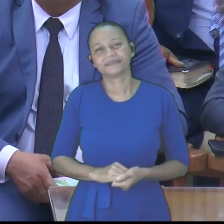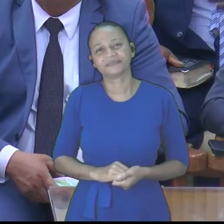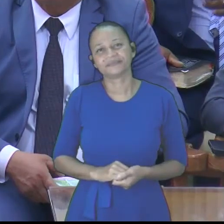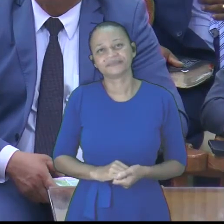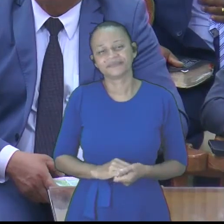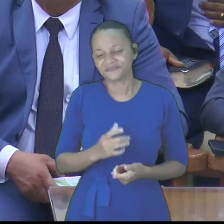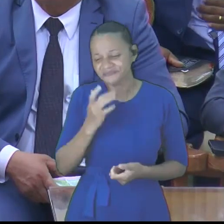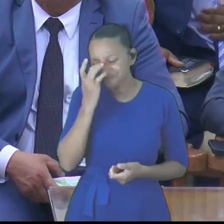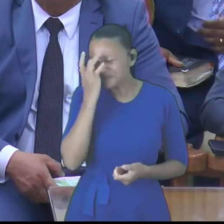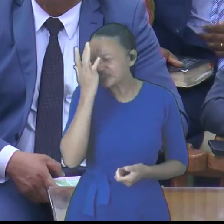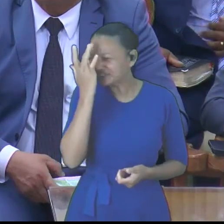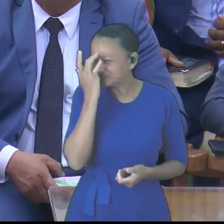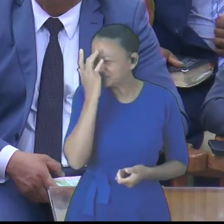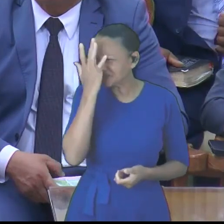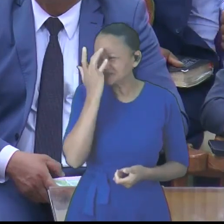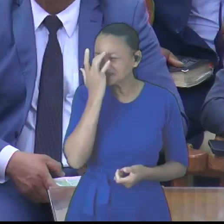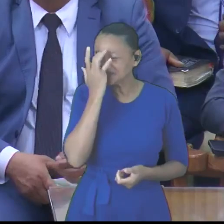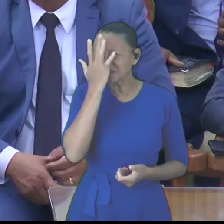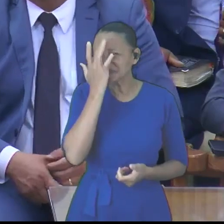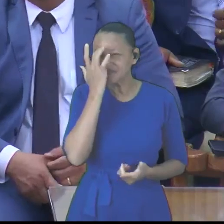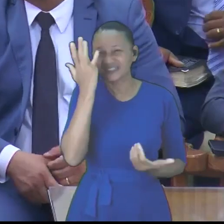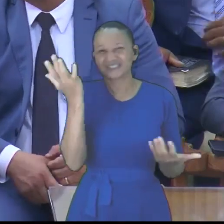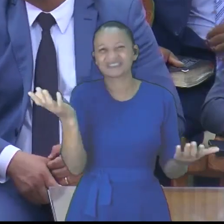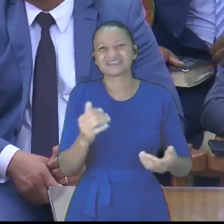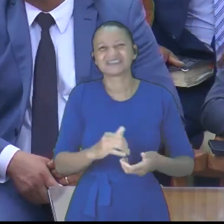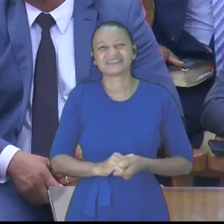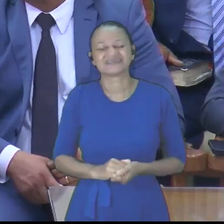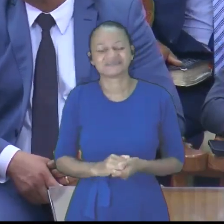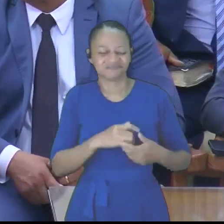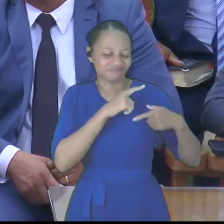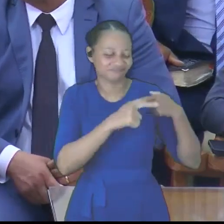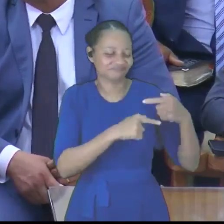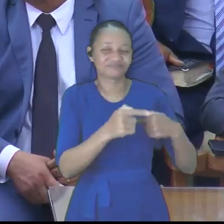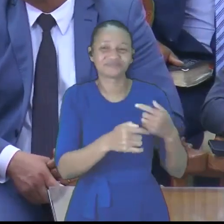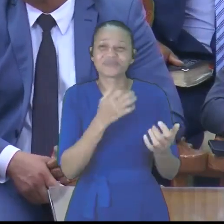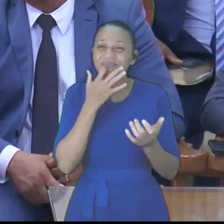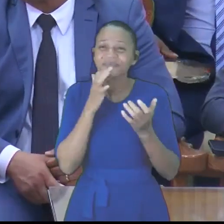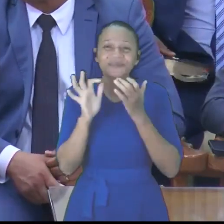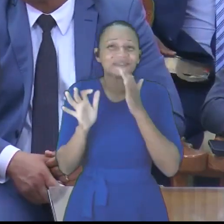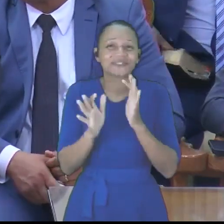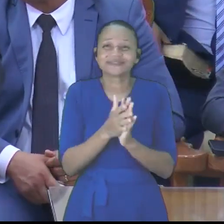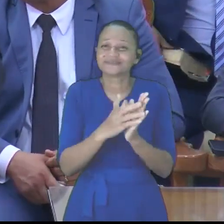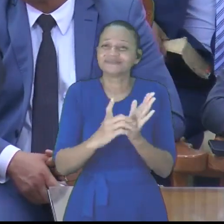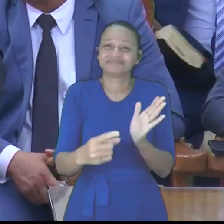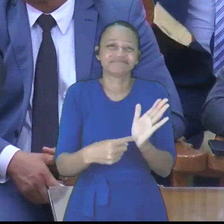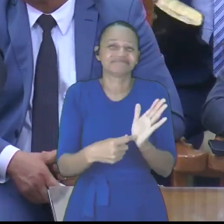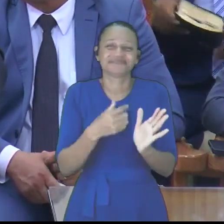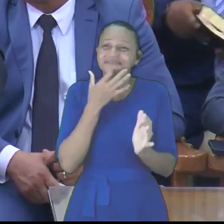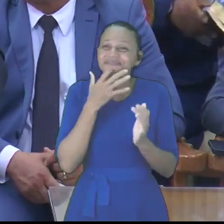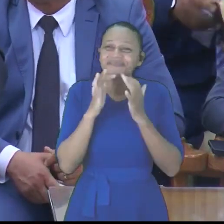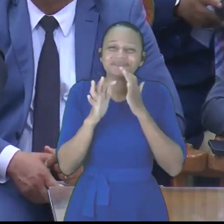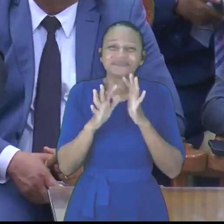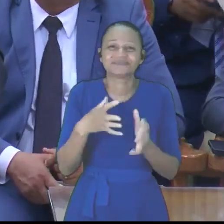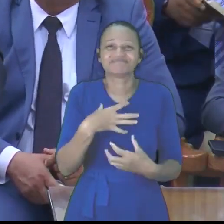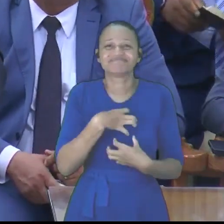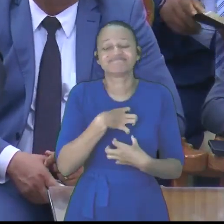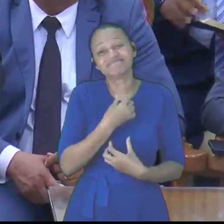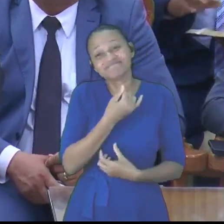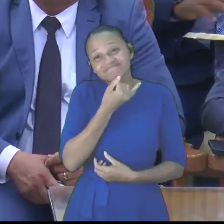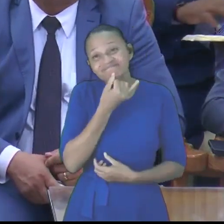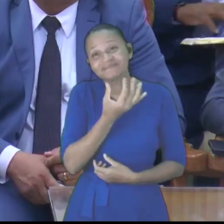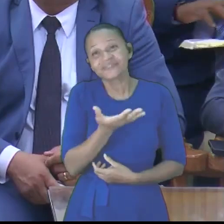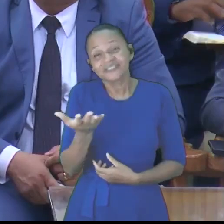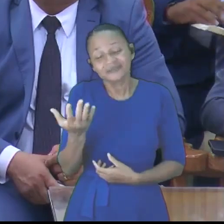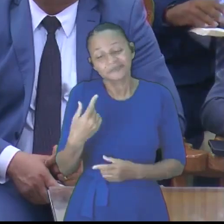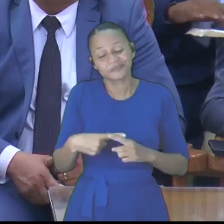Versículos fáceis, versículos conhecidíssimos, mas essa geração não conhece Bíblia. Não conhece Bíblia. Eu estou muito triste com isso,